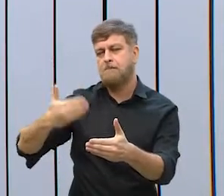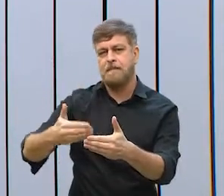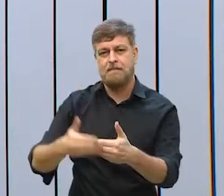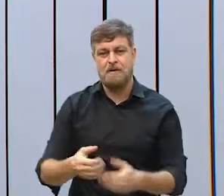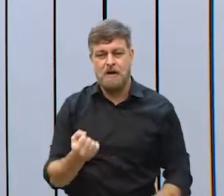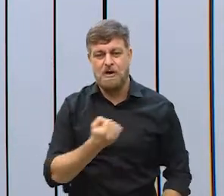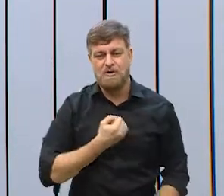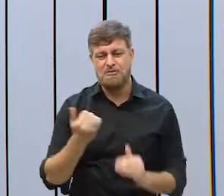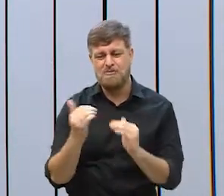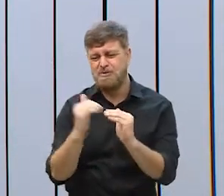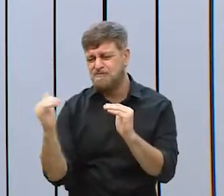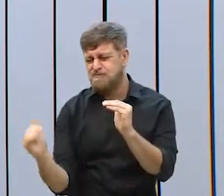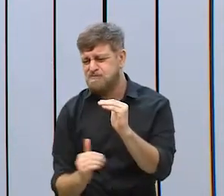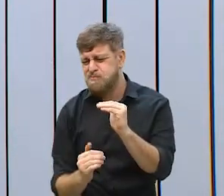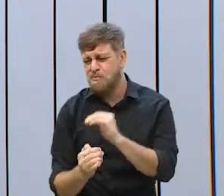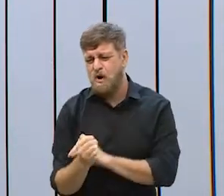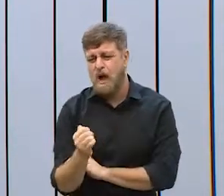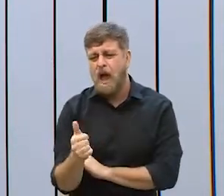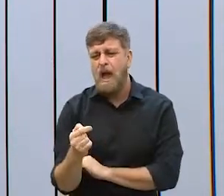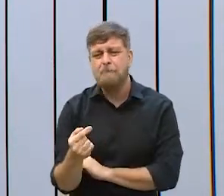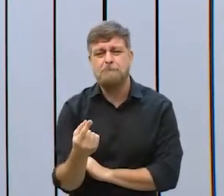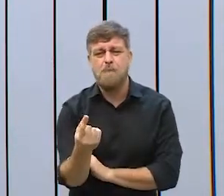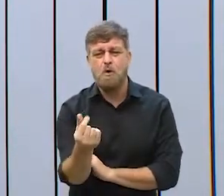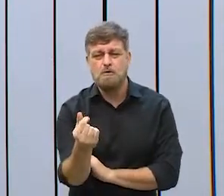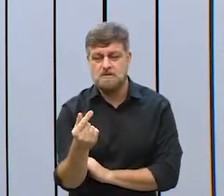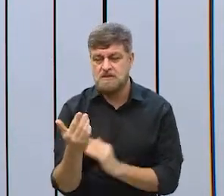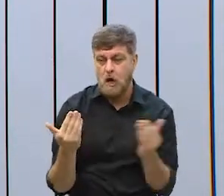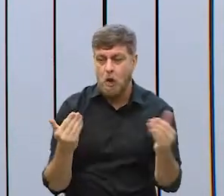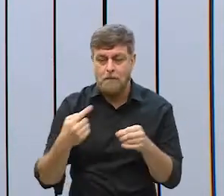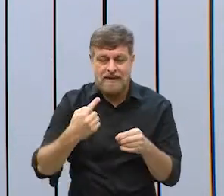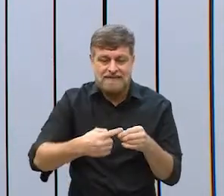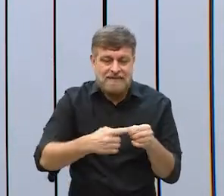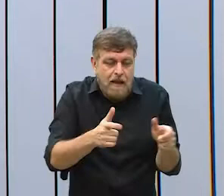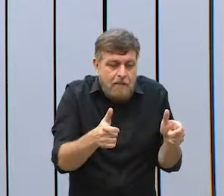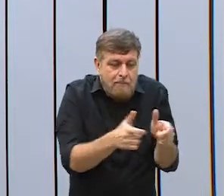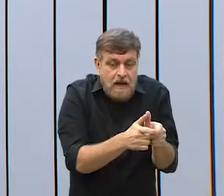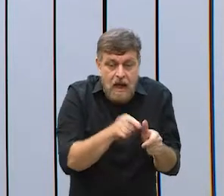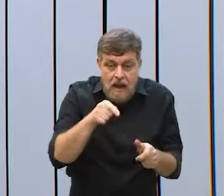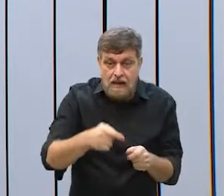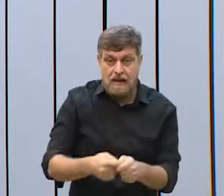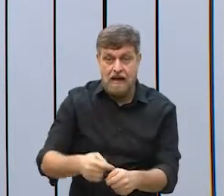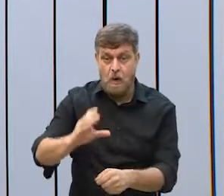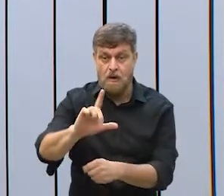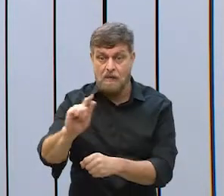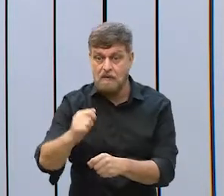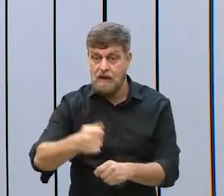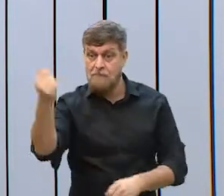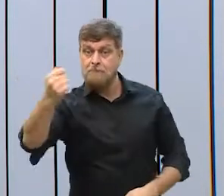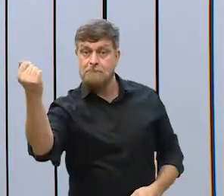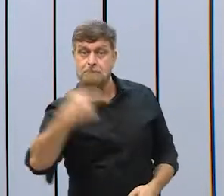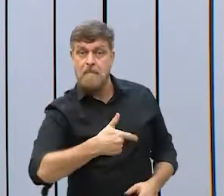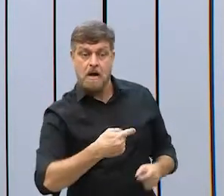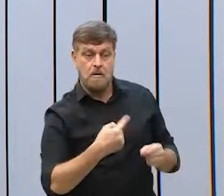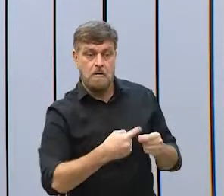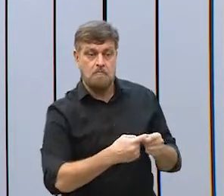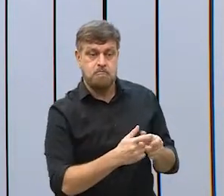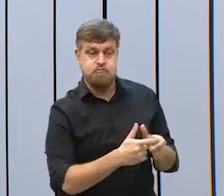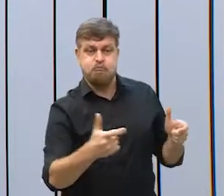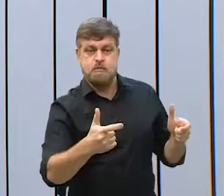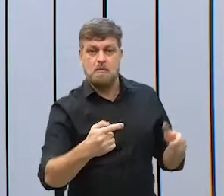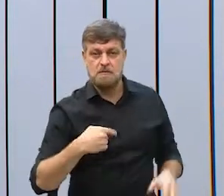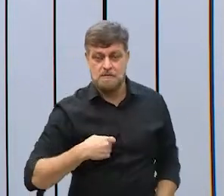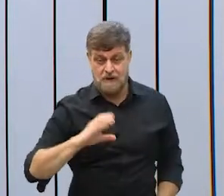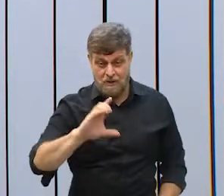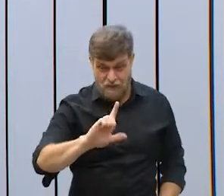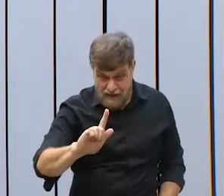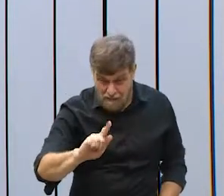muito abaixo das demais cidades menores que o distrito do Campo Grande. Se o Campo